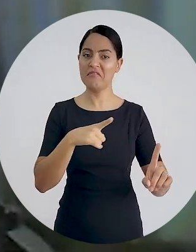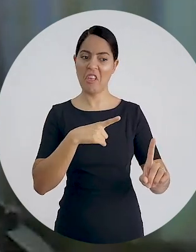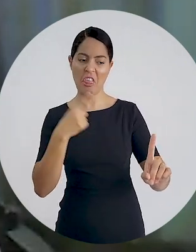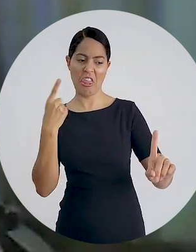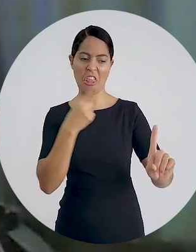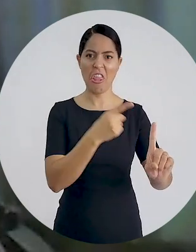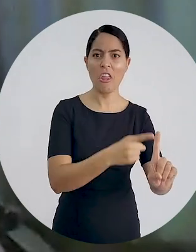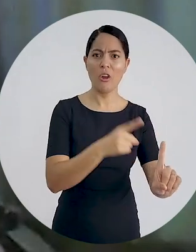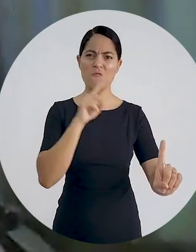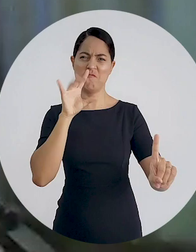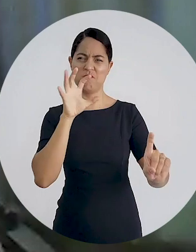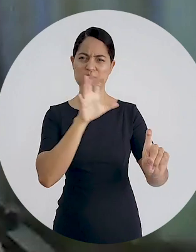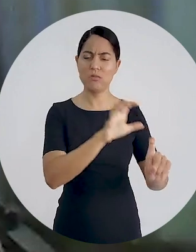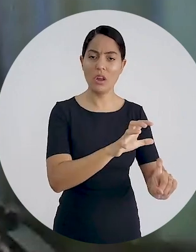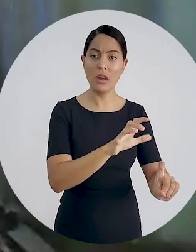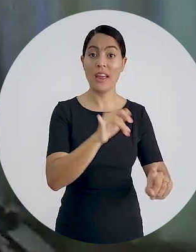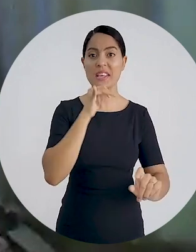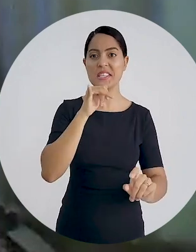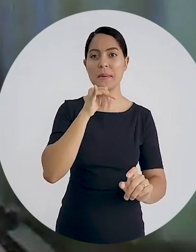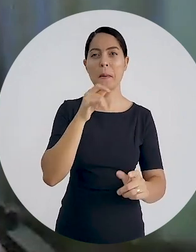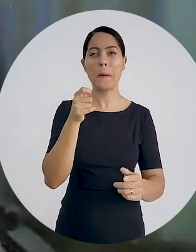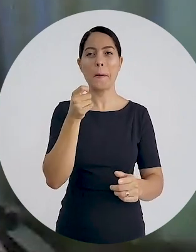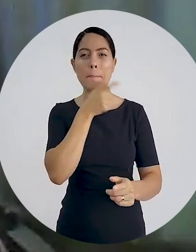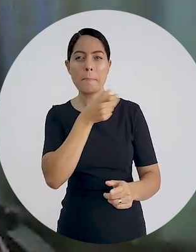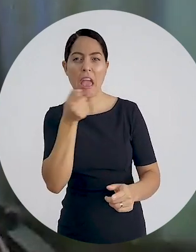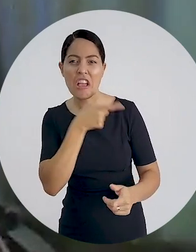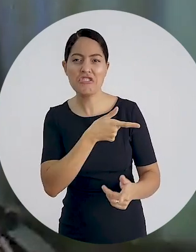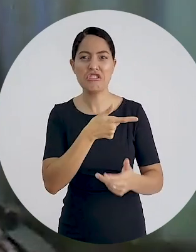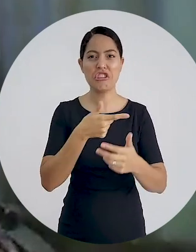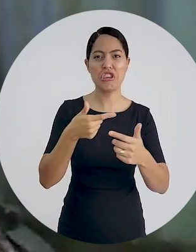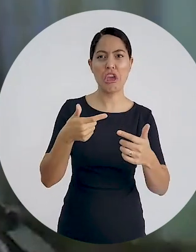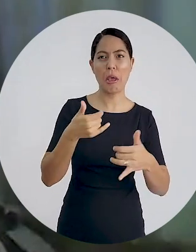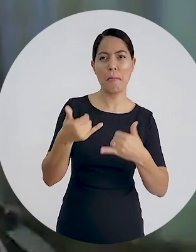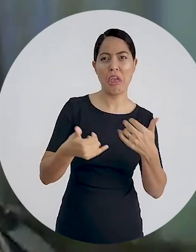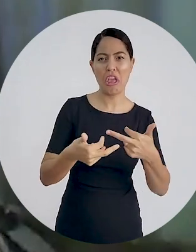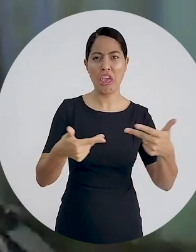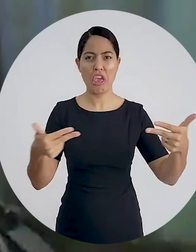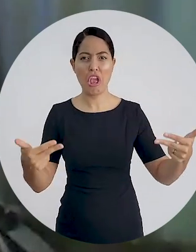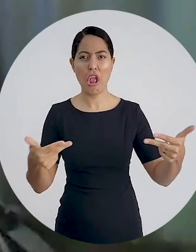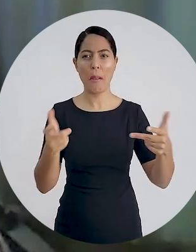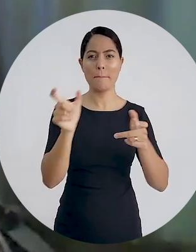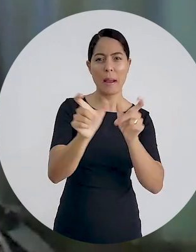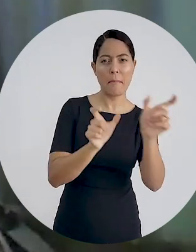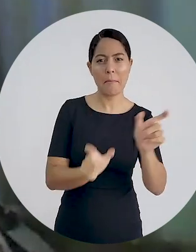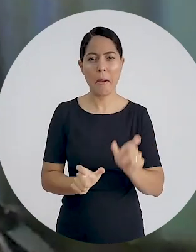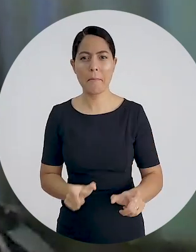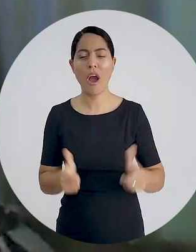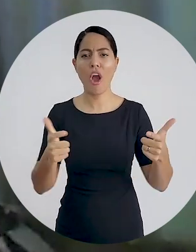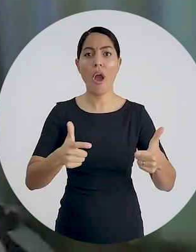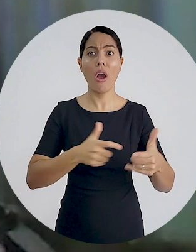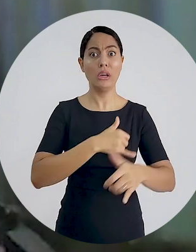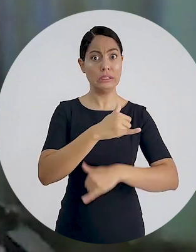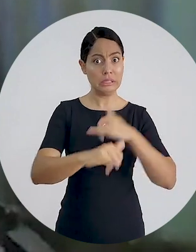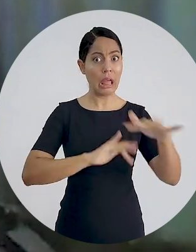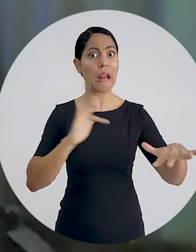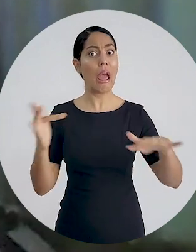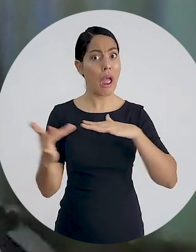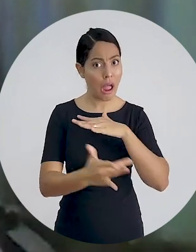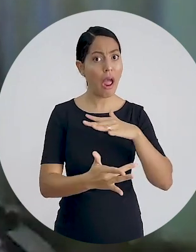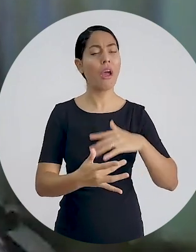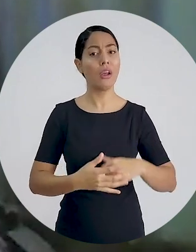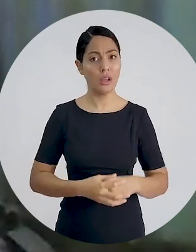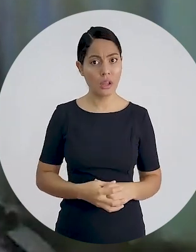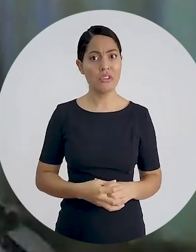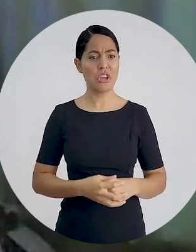colegas, inclusive com trocadilhos com nome, nas redes sociais, distorcendo o Instituto da